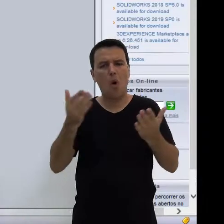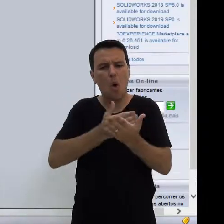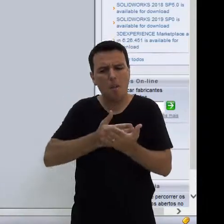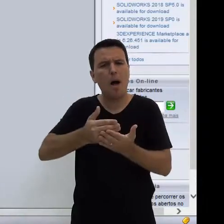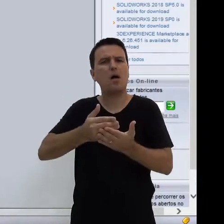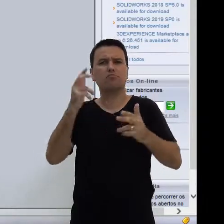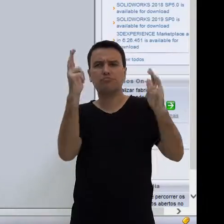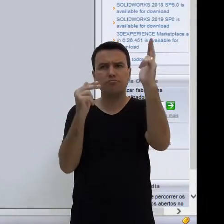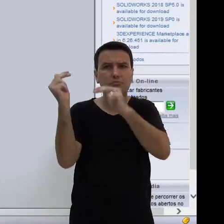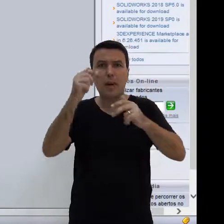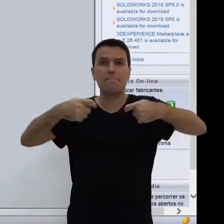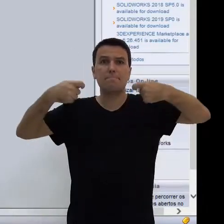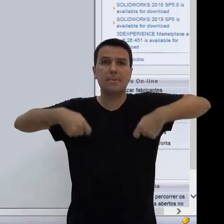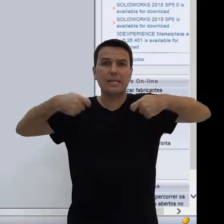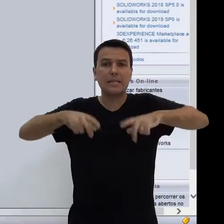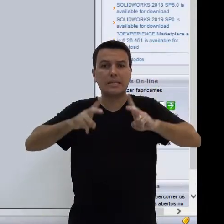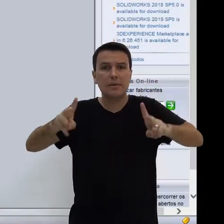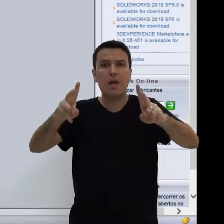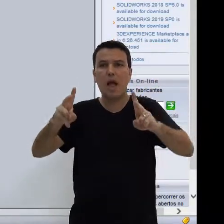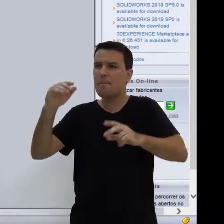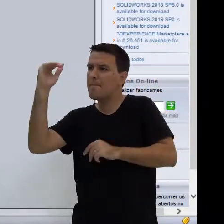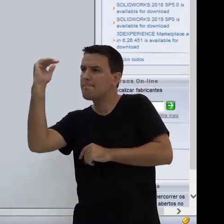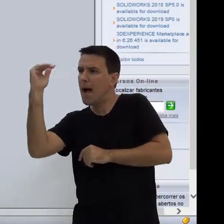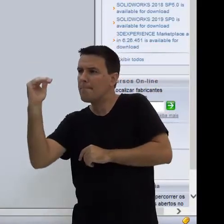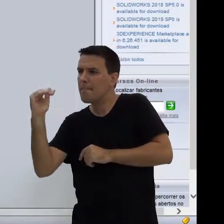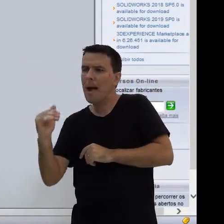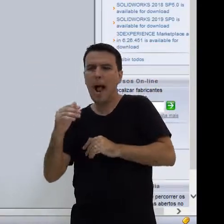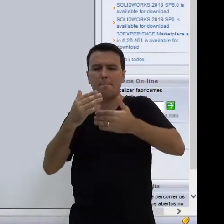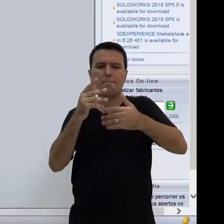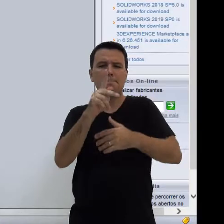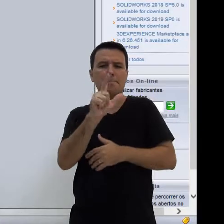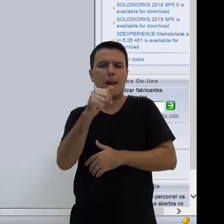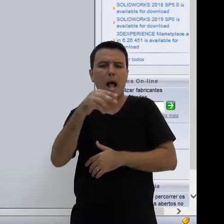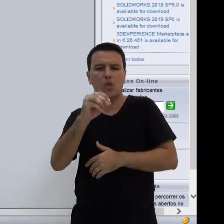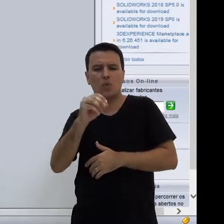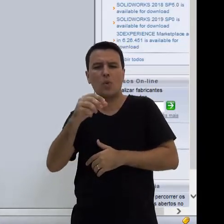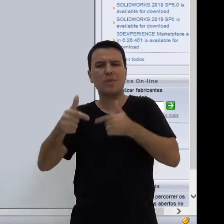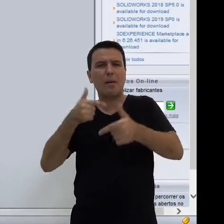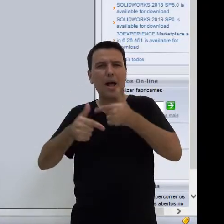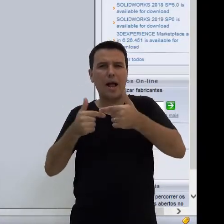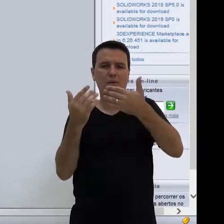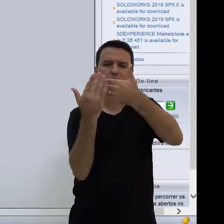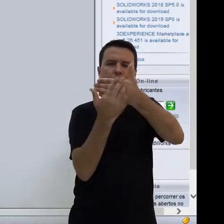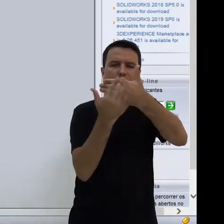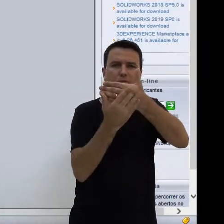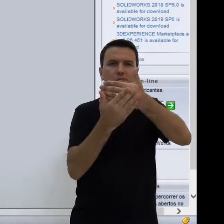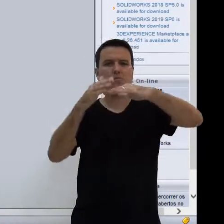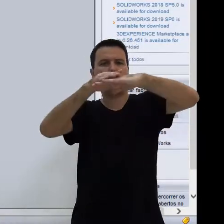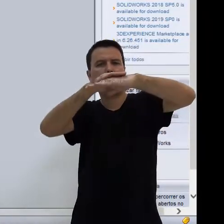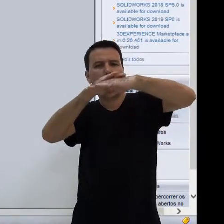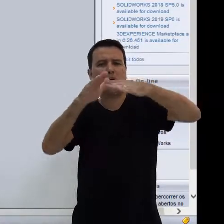no SolidWorks, você sempre tem que começar escolhendo um dos planos de trabalho, frontal, superior ou direito,